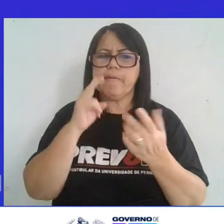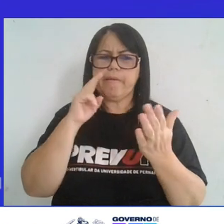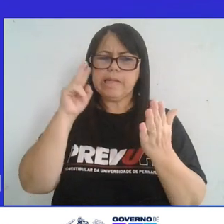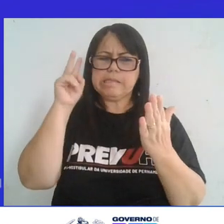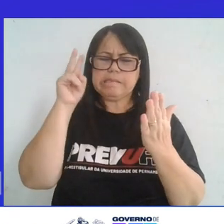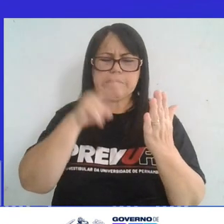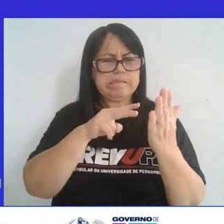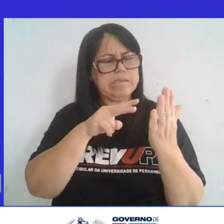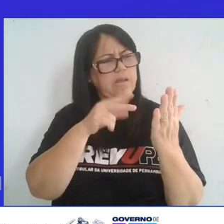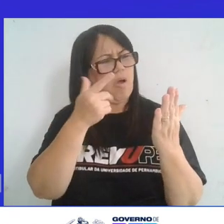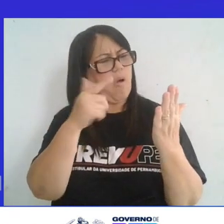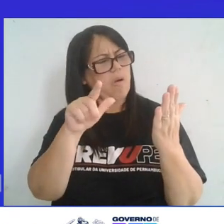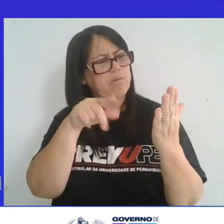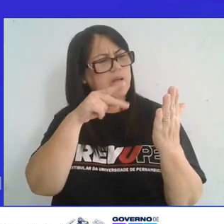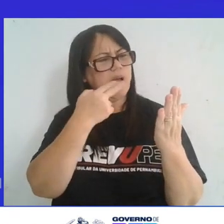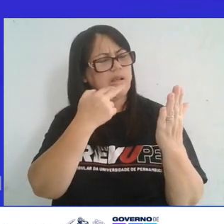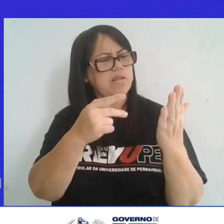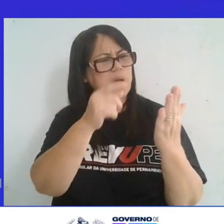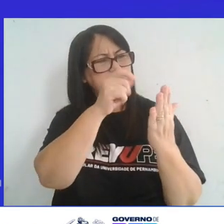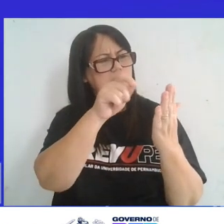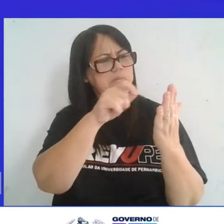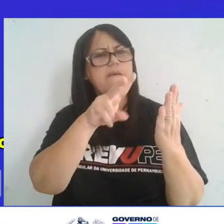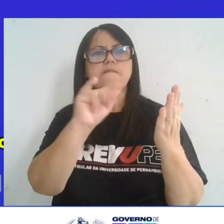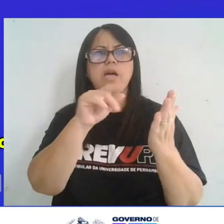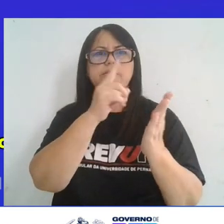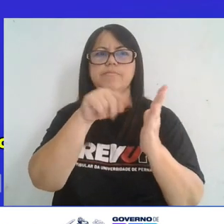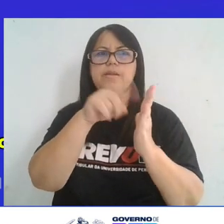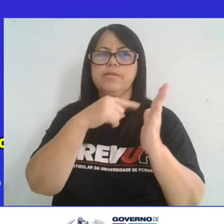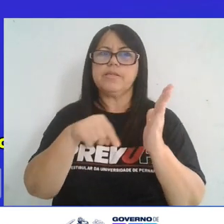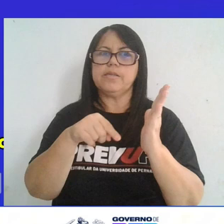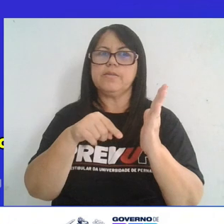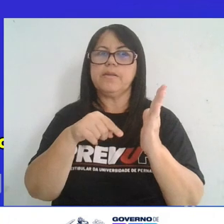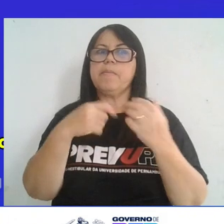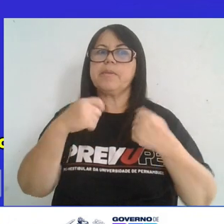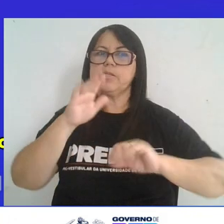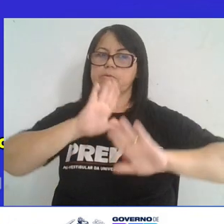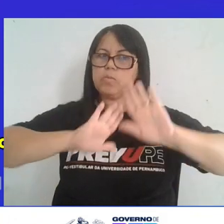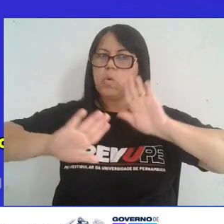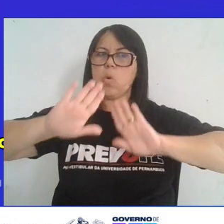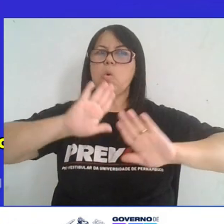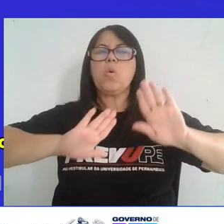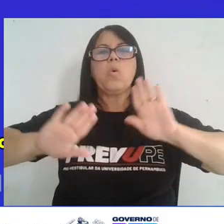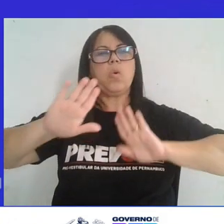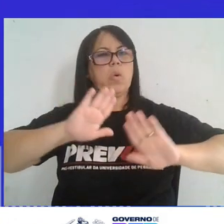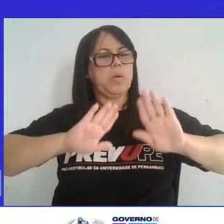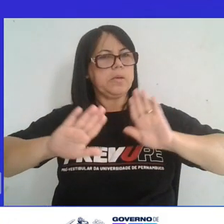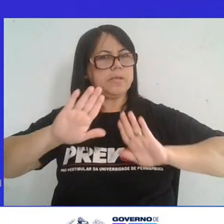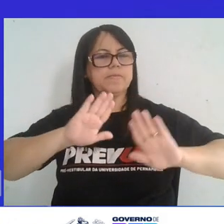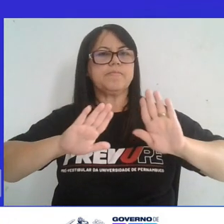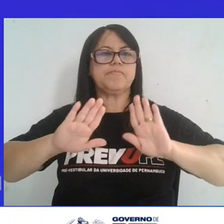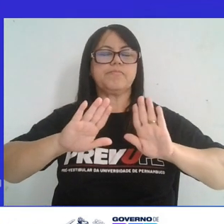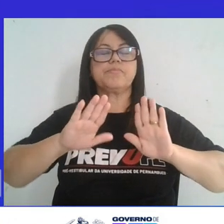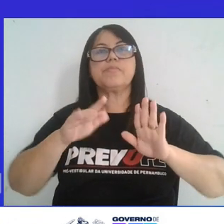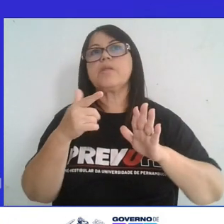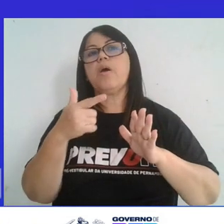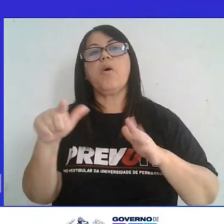a língua estrangeira, então seu texto também será anulado. Então, cuidado que você deve tomar em relação a isso, né?